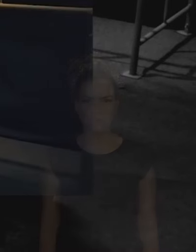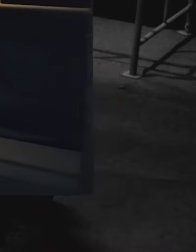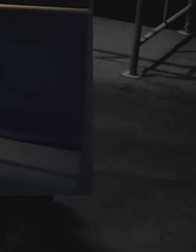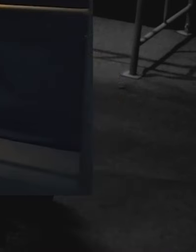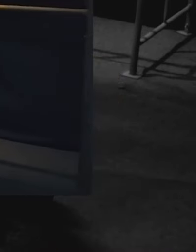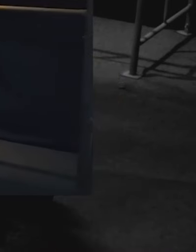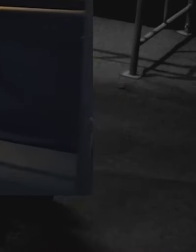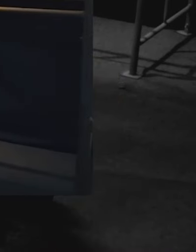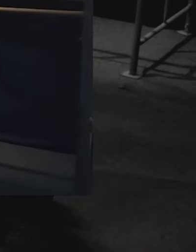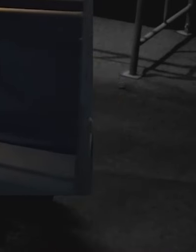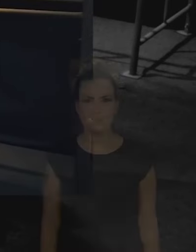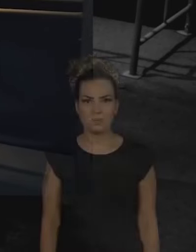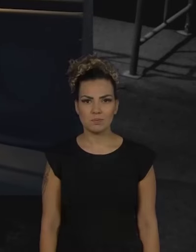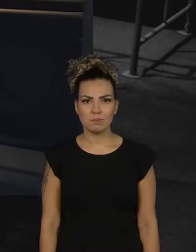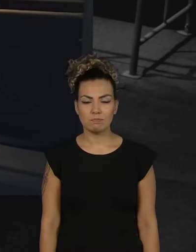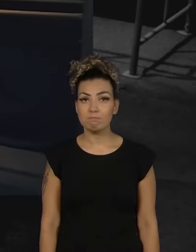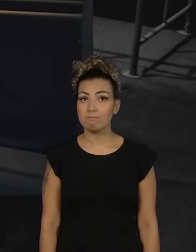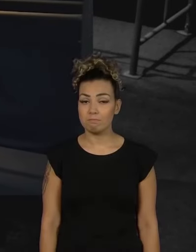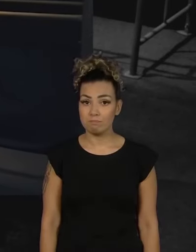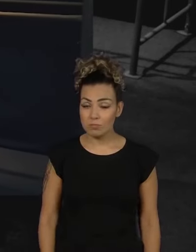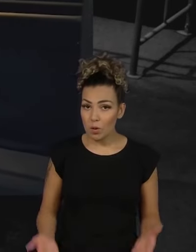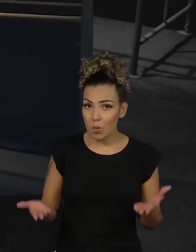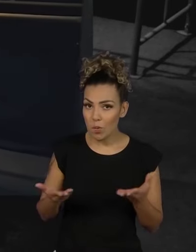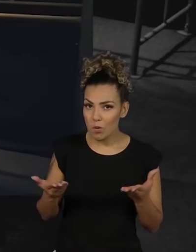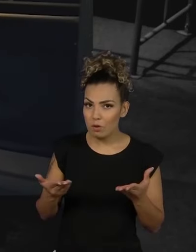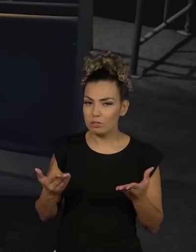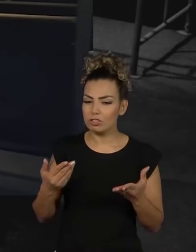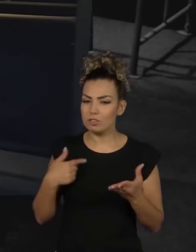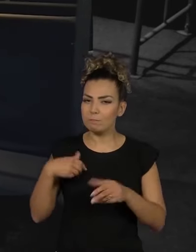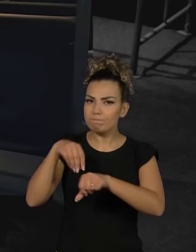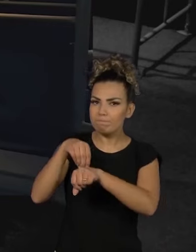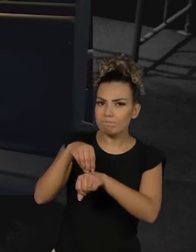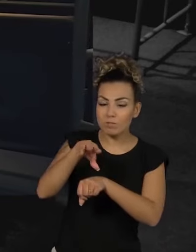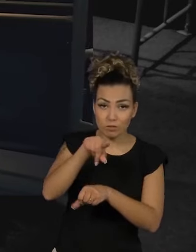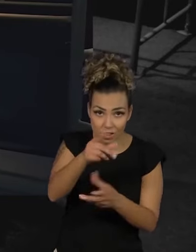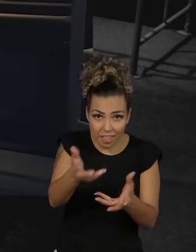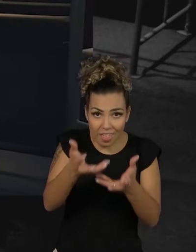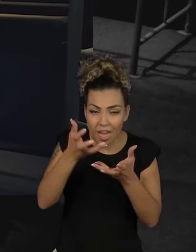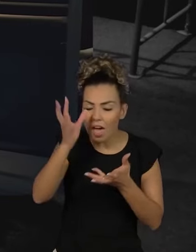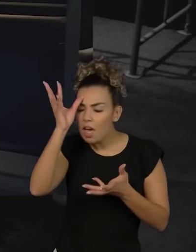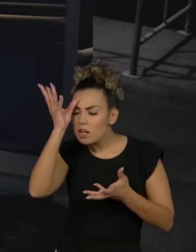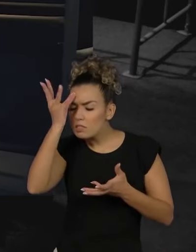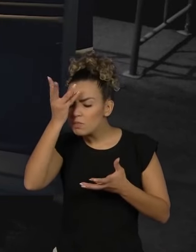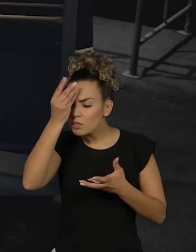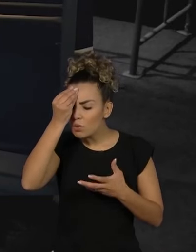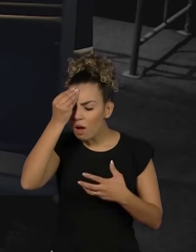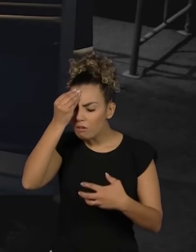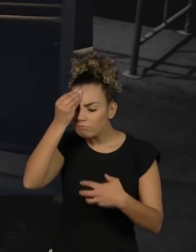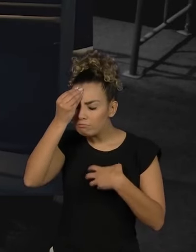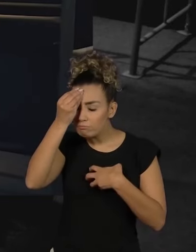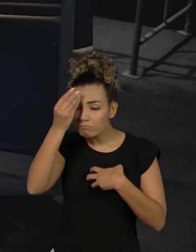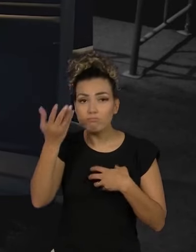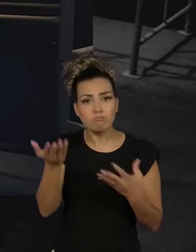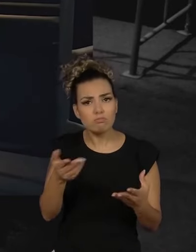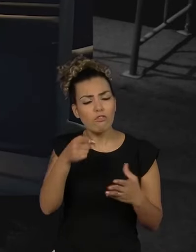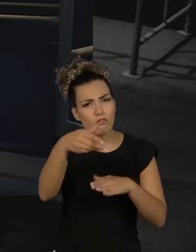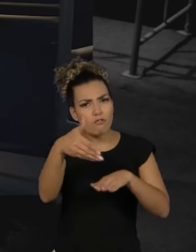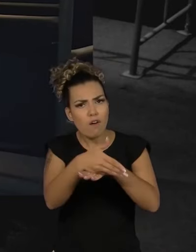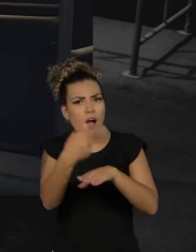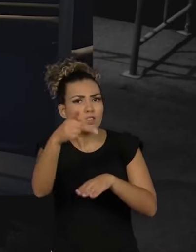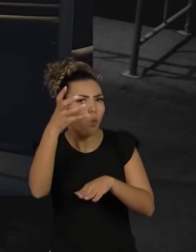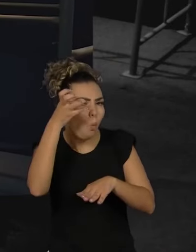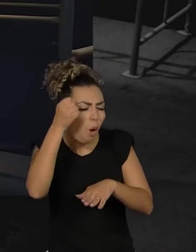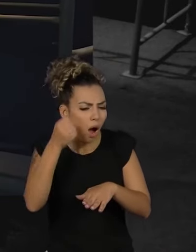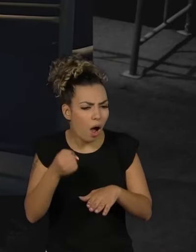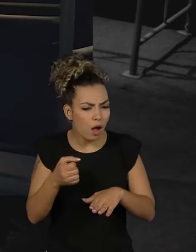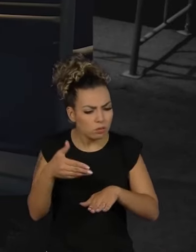Eu diria a você hoje, se você está nessa busca espiritual, ajoelhe-se no seu quarto e fale com Deus como